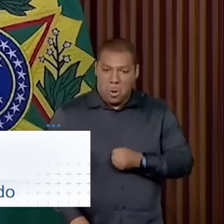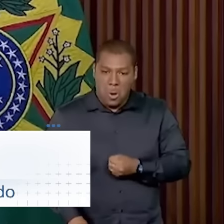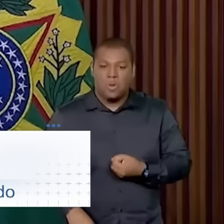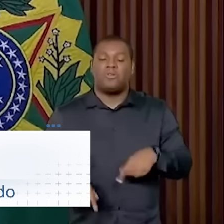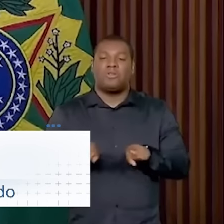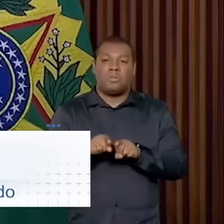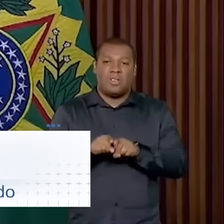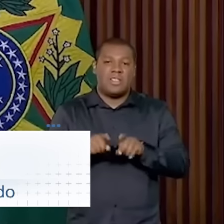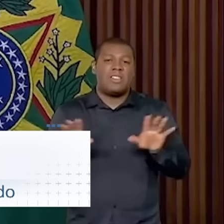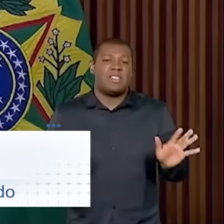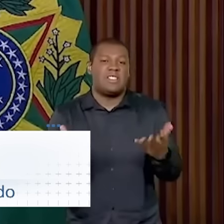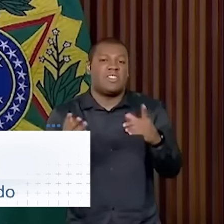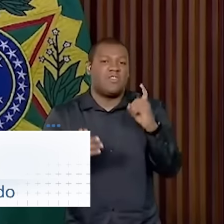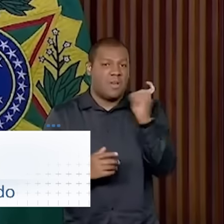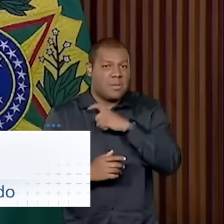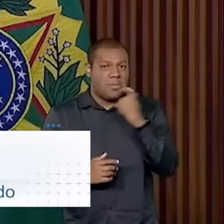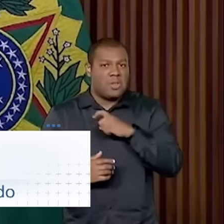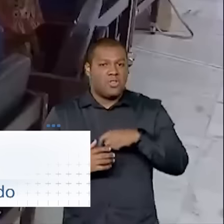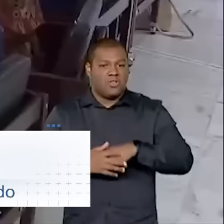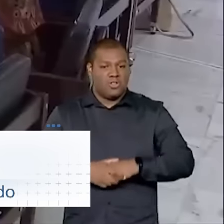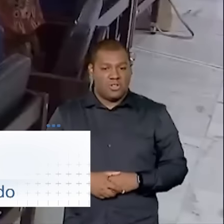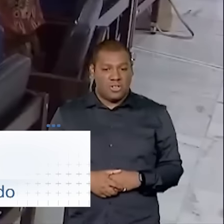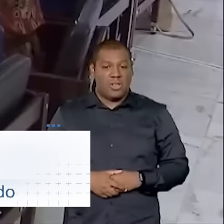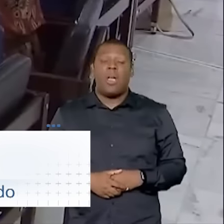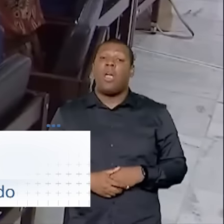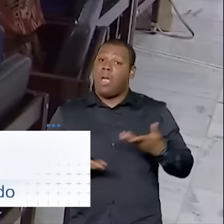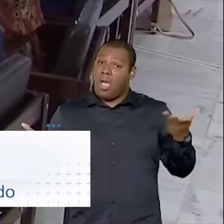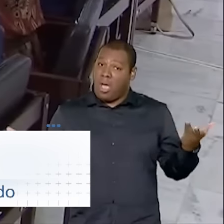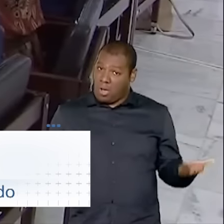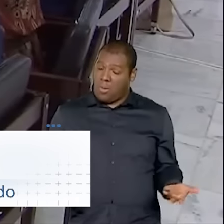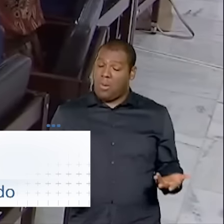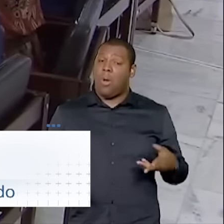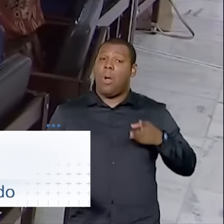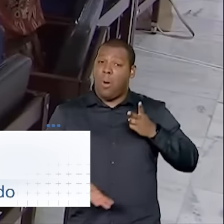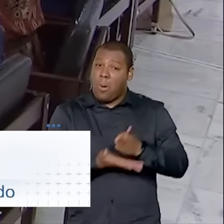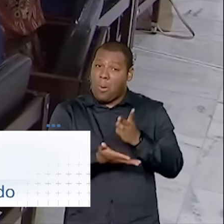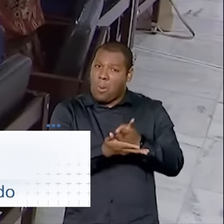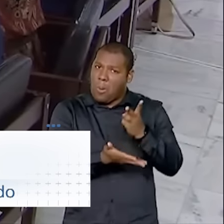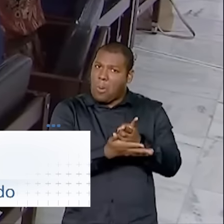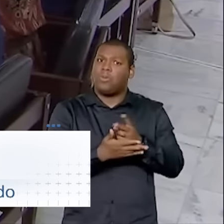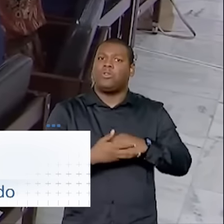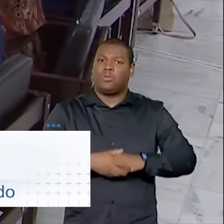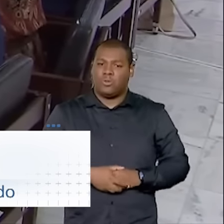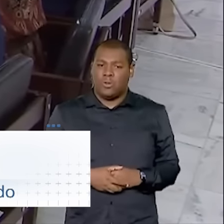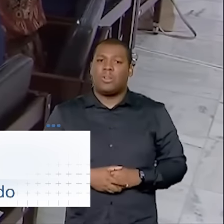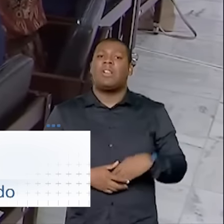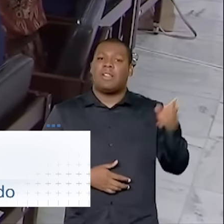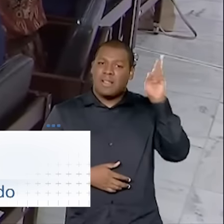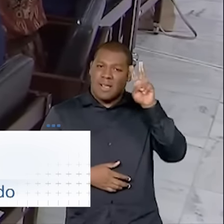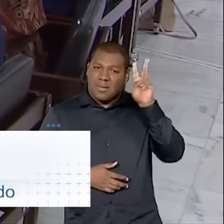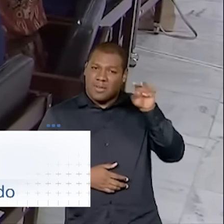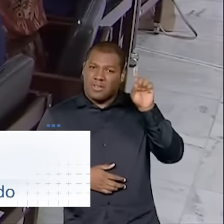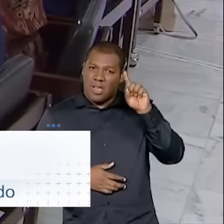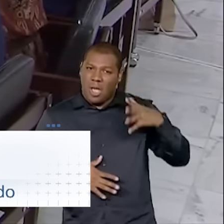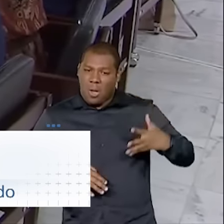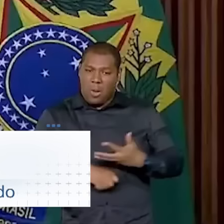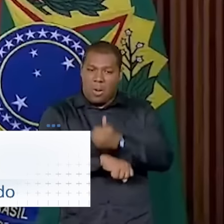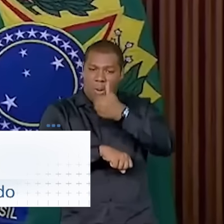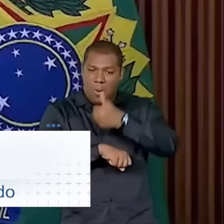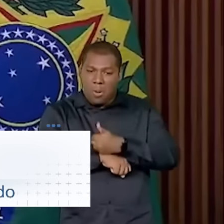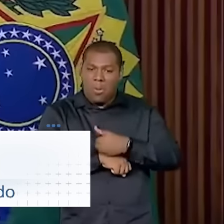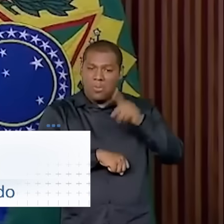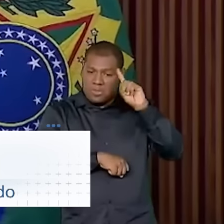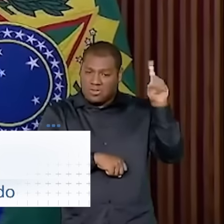do mesmo jeito. E nós hoje temos mais clareza do significado do 8 de janeiro, porque a gente já sabe o que aconteceu no